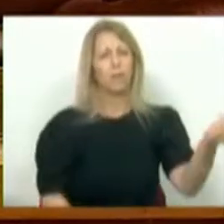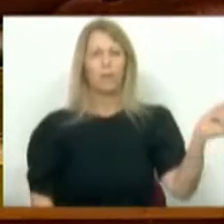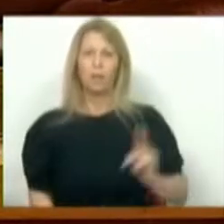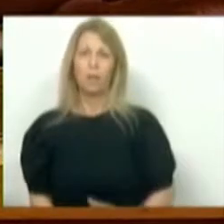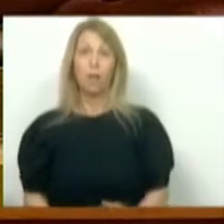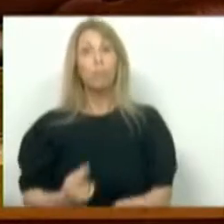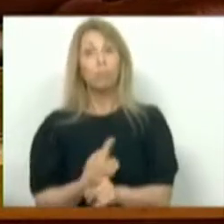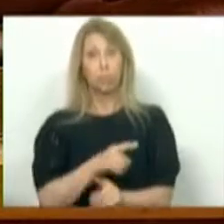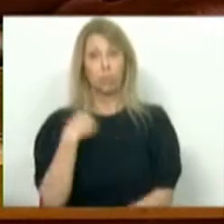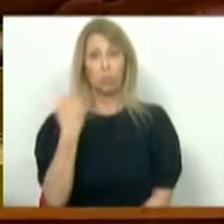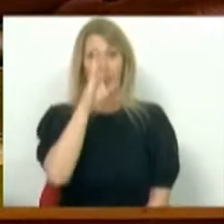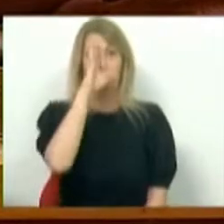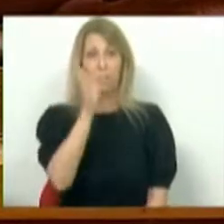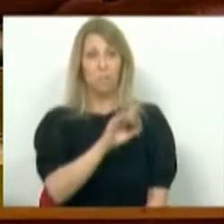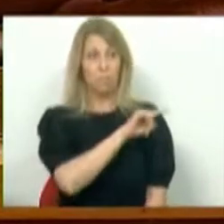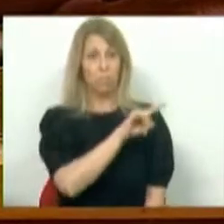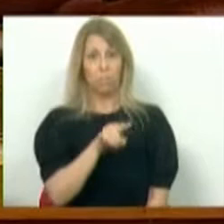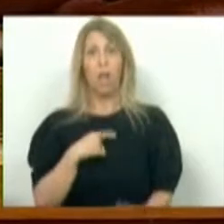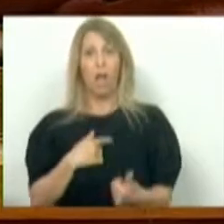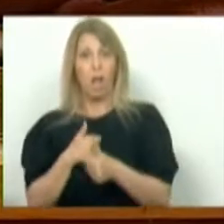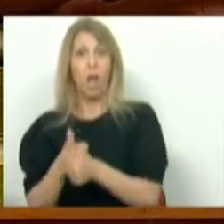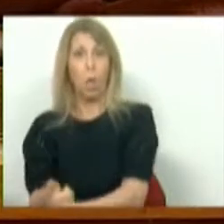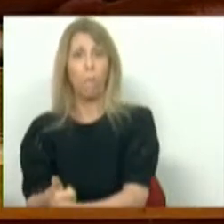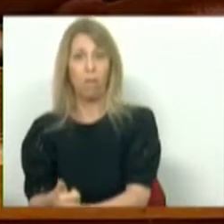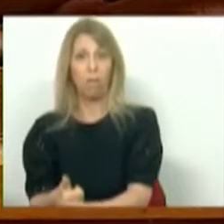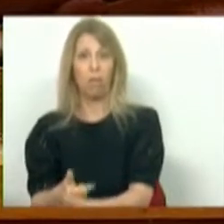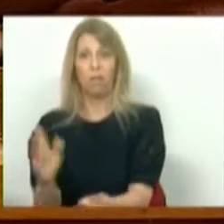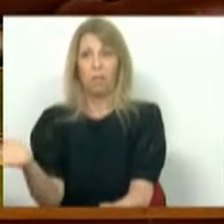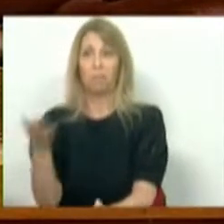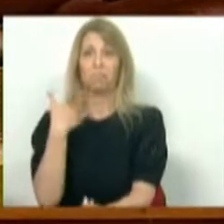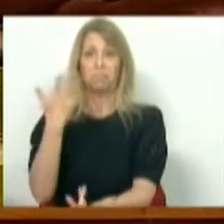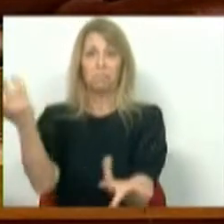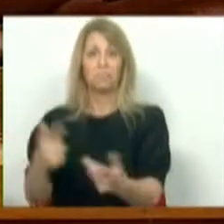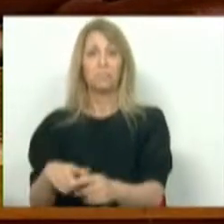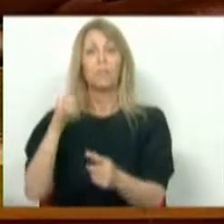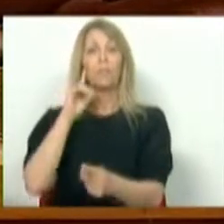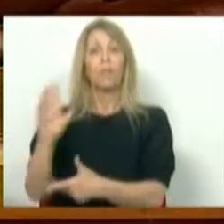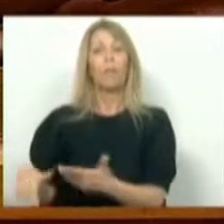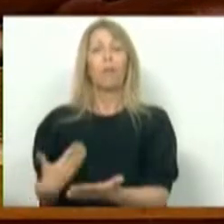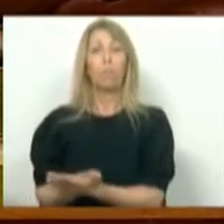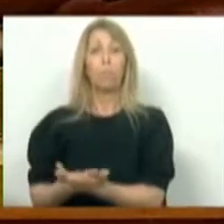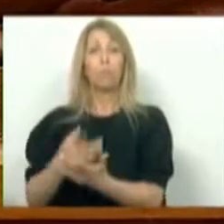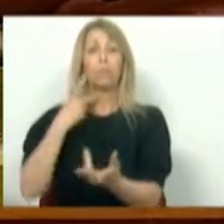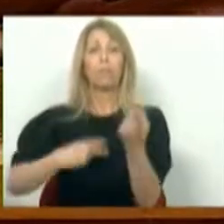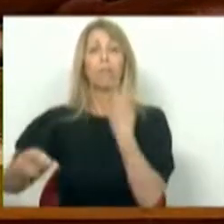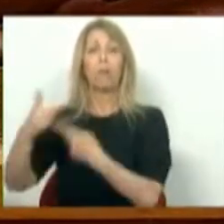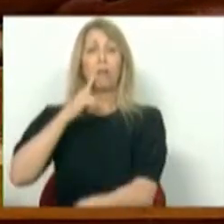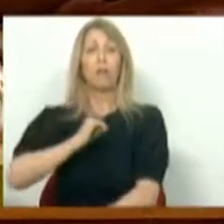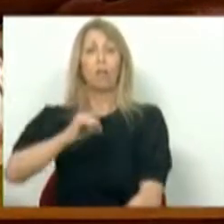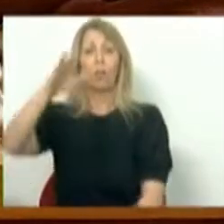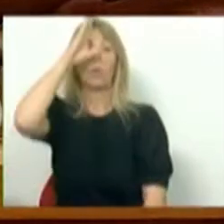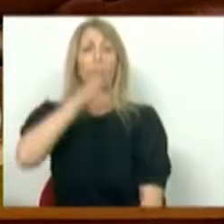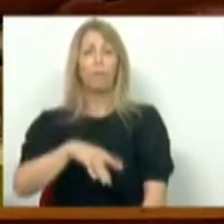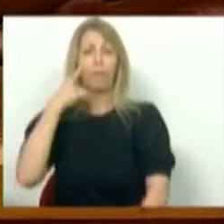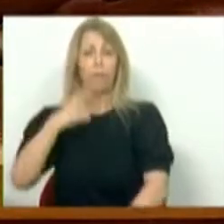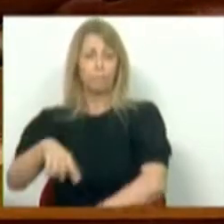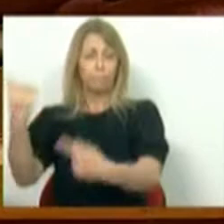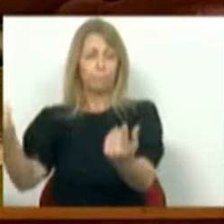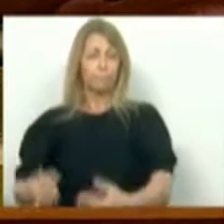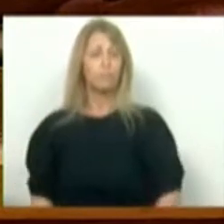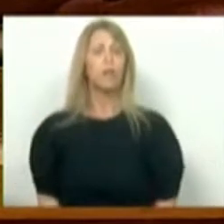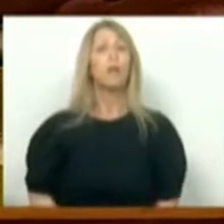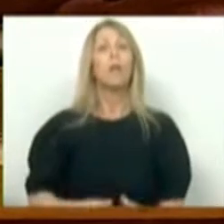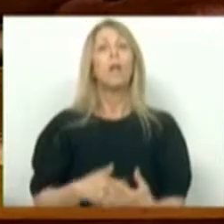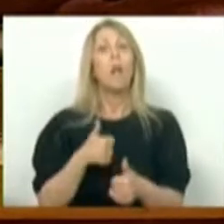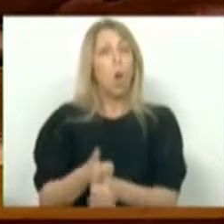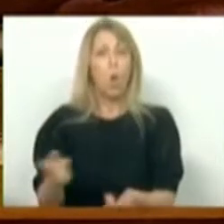encenação que banaliza a importância da moção de censura. Senhor Presidente, senhoras e senhores deputados, o Governo e os portugueses